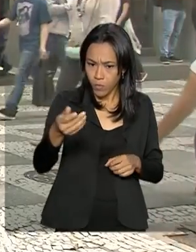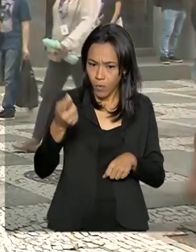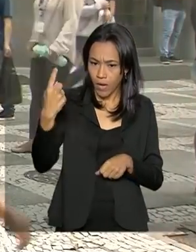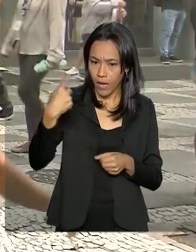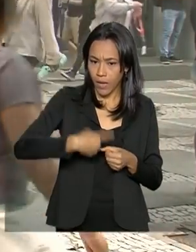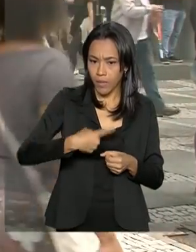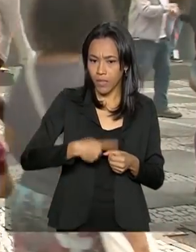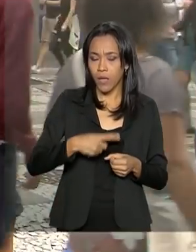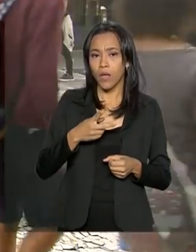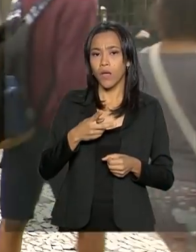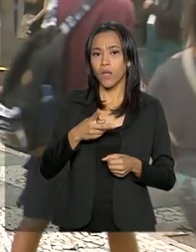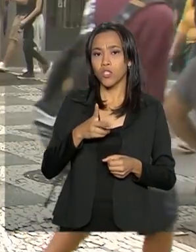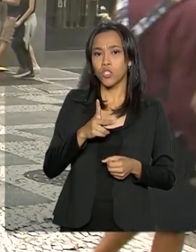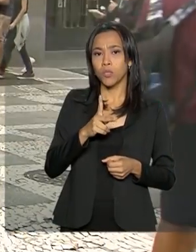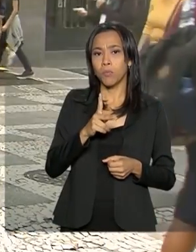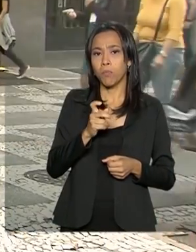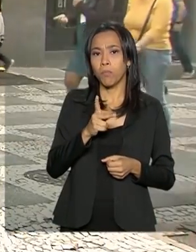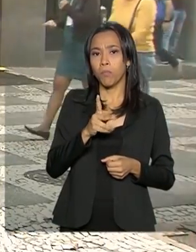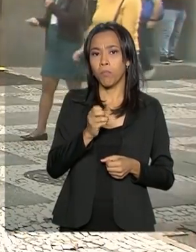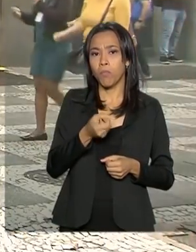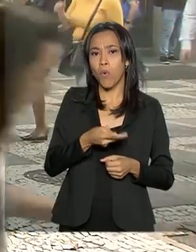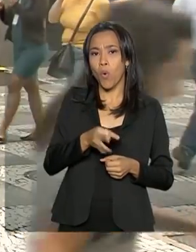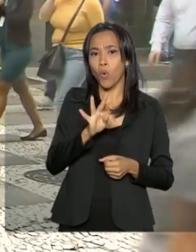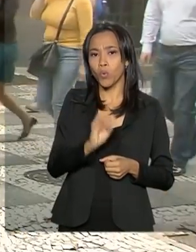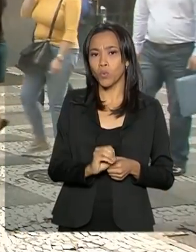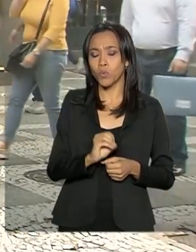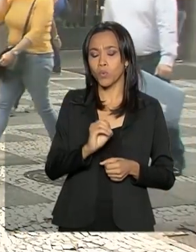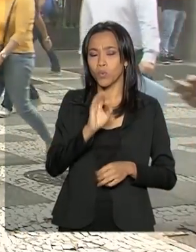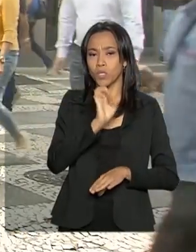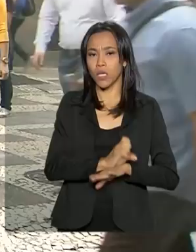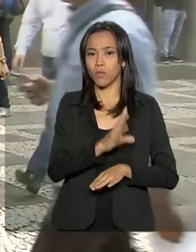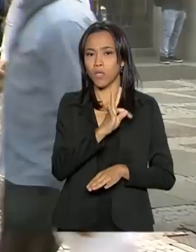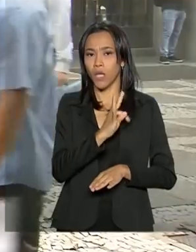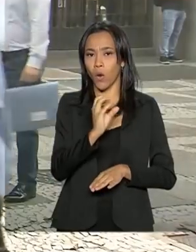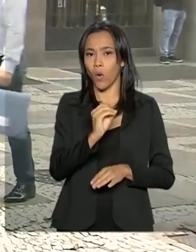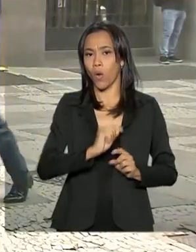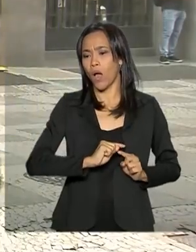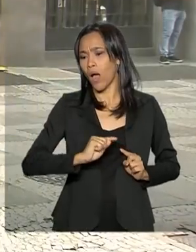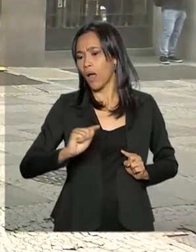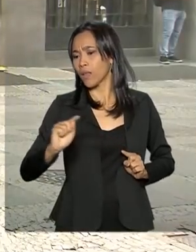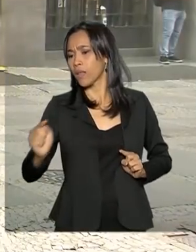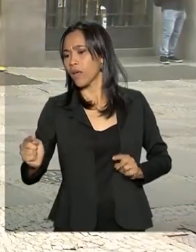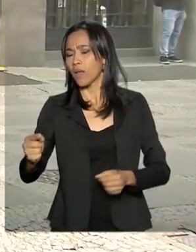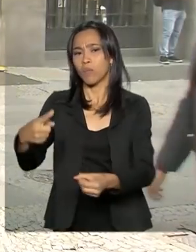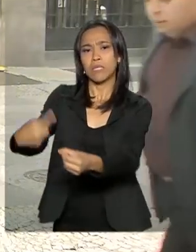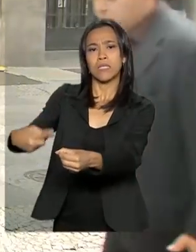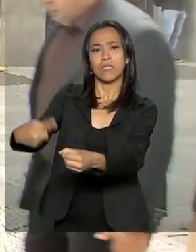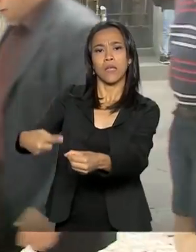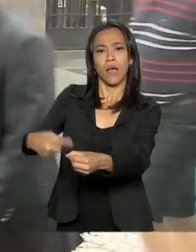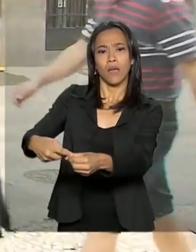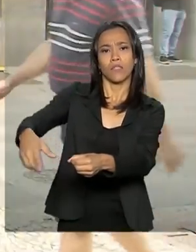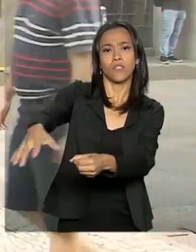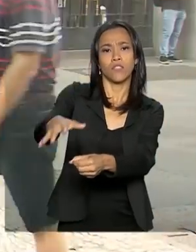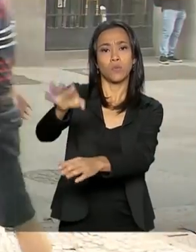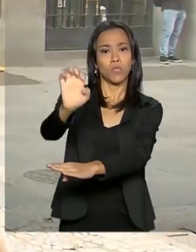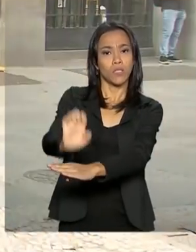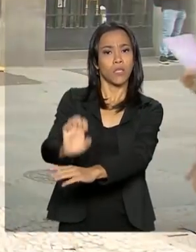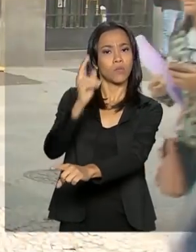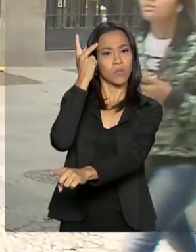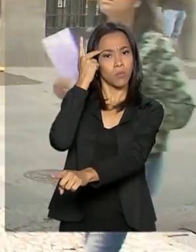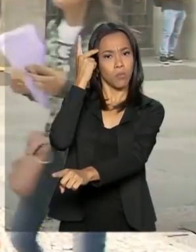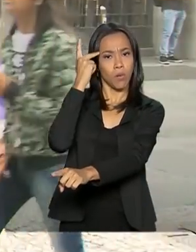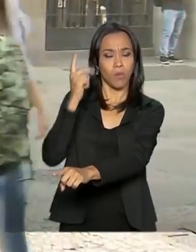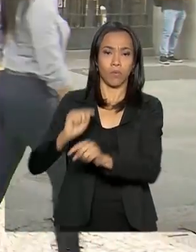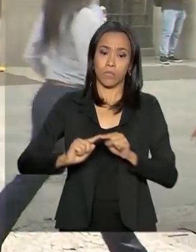de Porto Nacional, no estado do Tocantins, à Estrela do Oeste, que fica no estado de São Paulo.